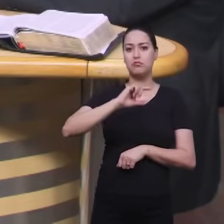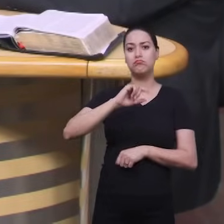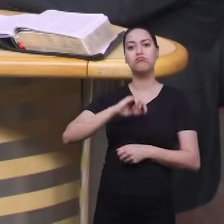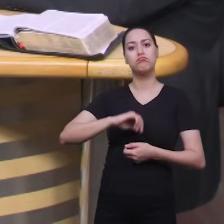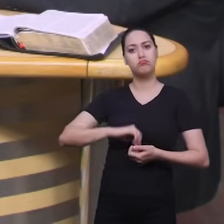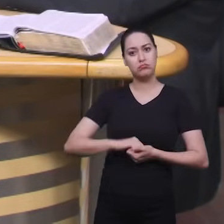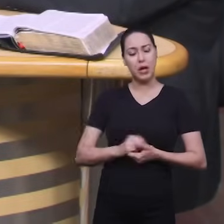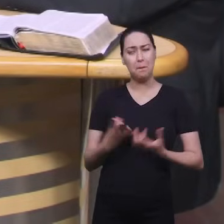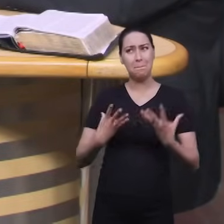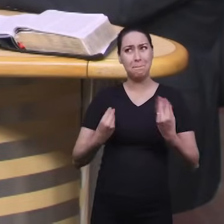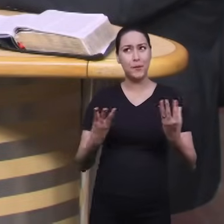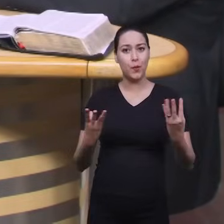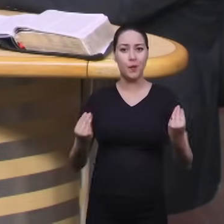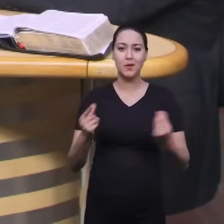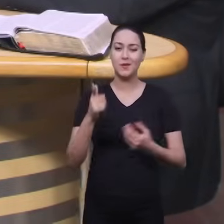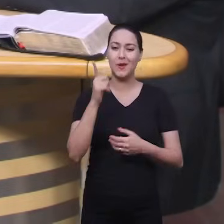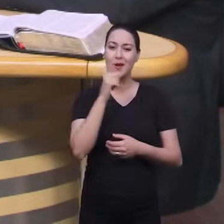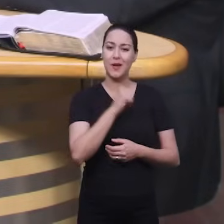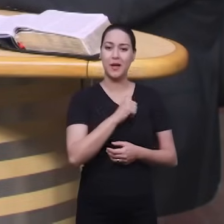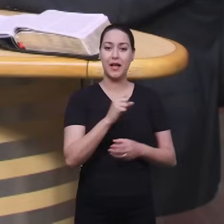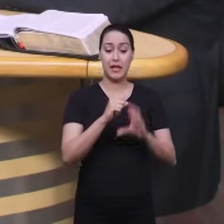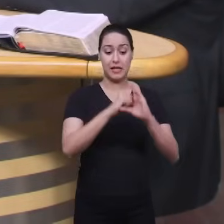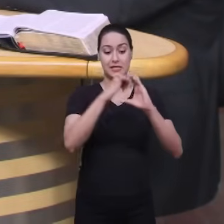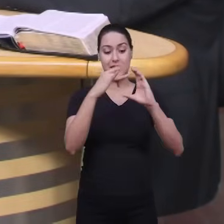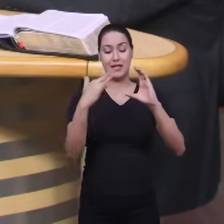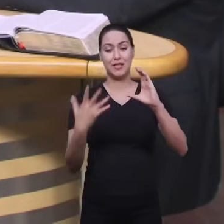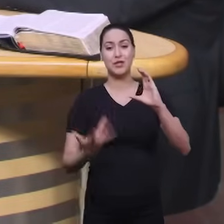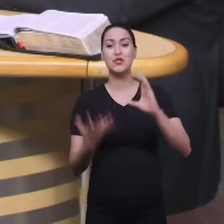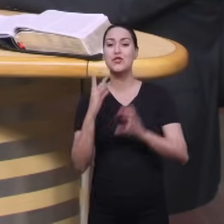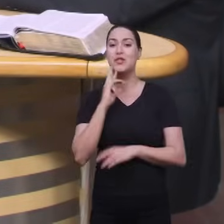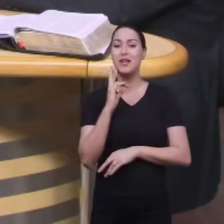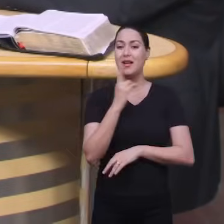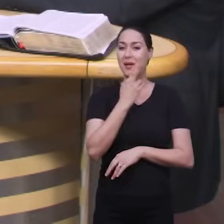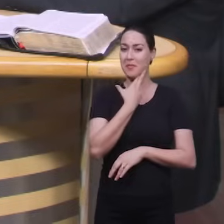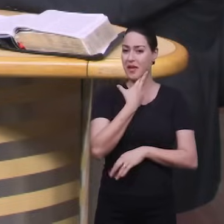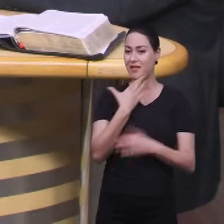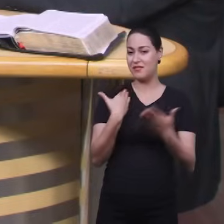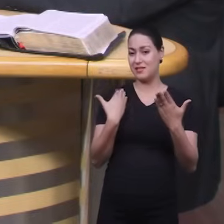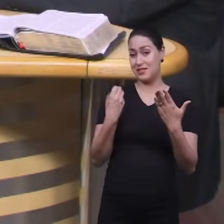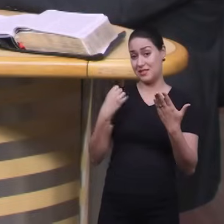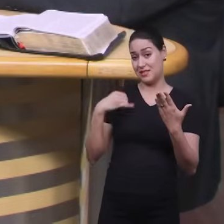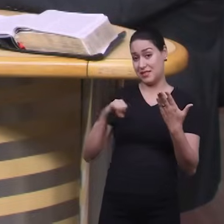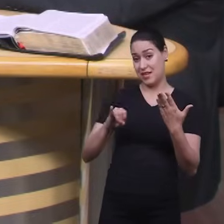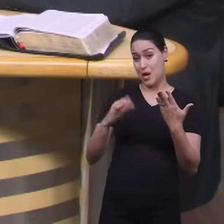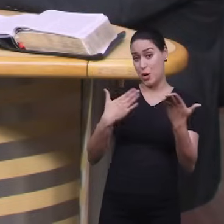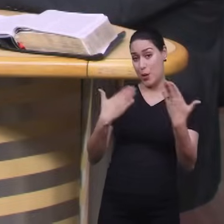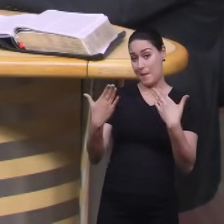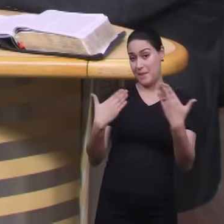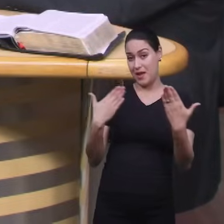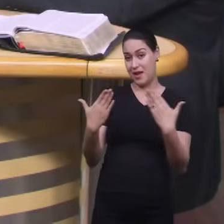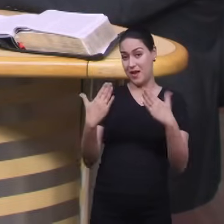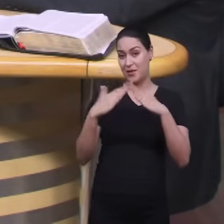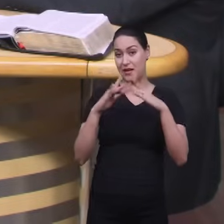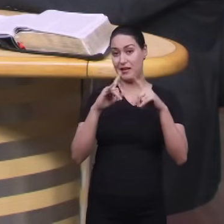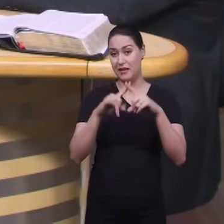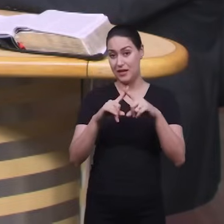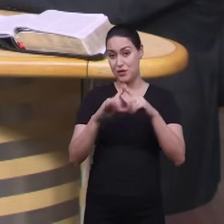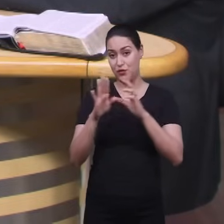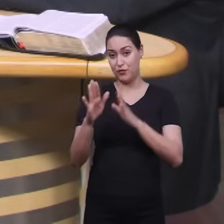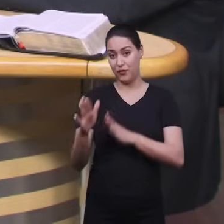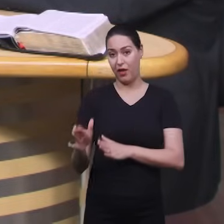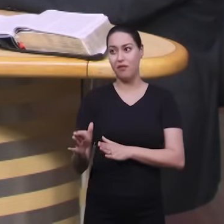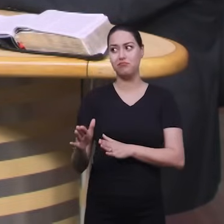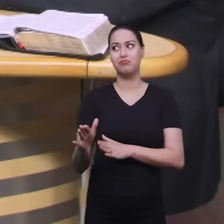e quando a gente vê essas características de Rebeca e a gente traz para igreja maior a nossa